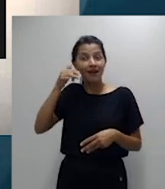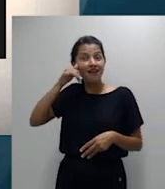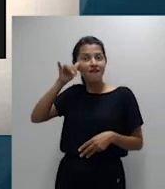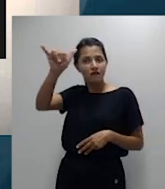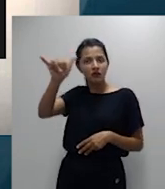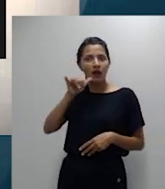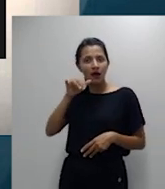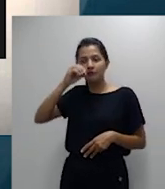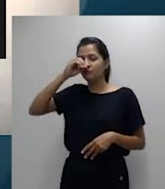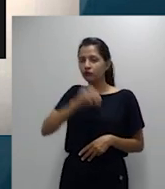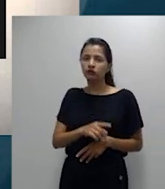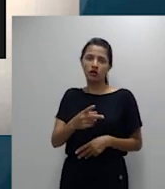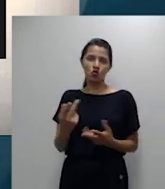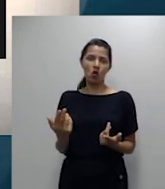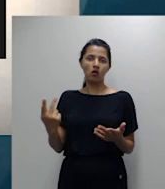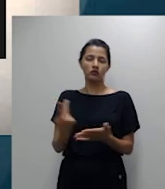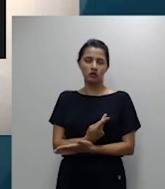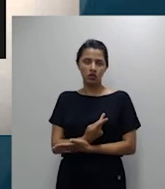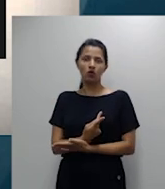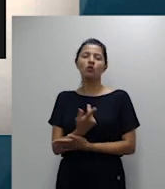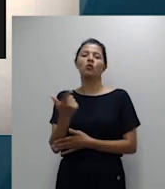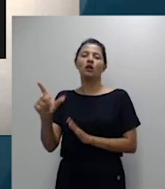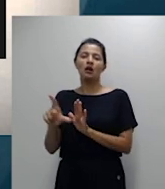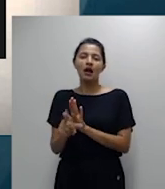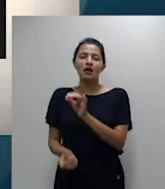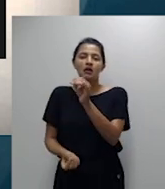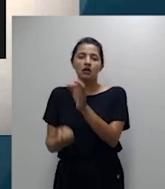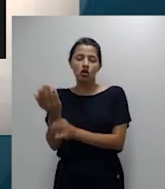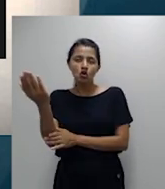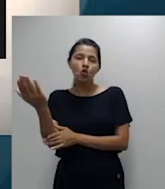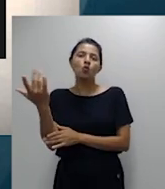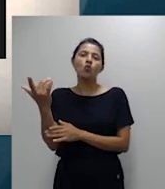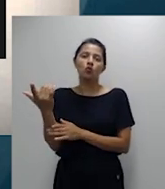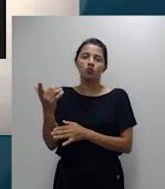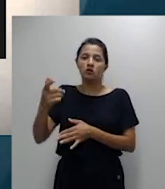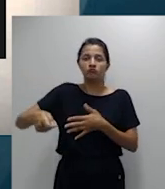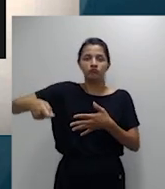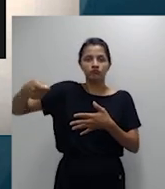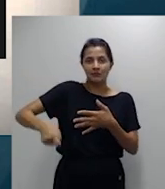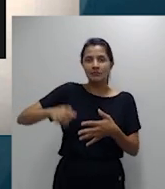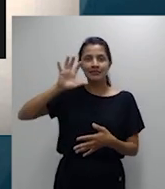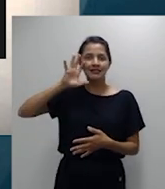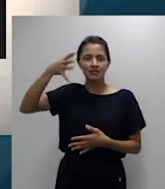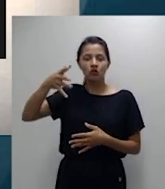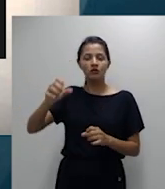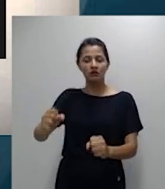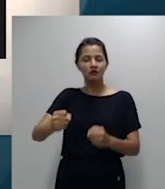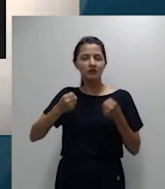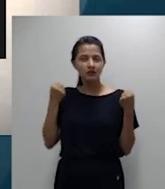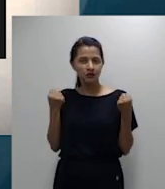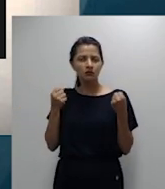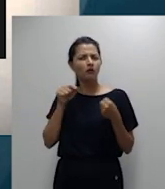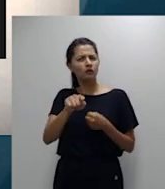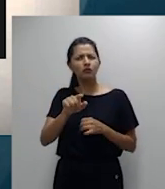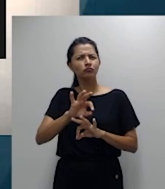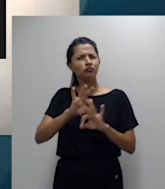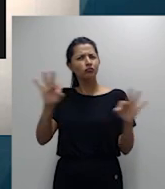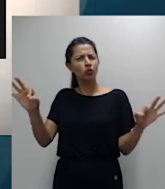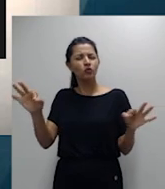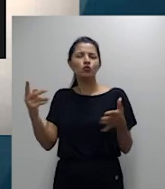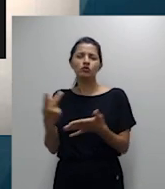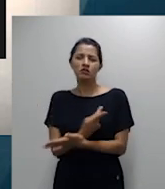Superior Tribunal construiu uma jurisprudência defensiva o divisor de águas foi